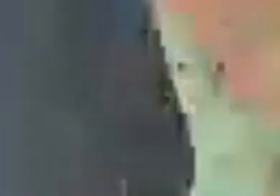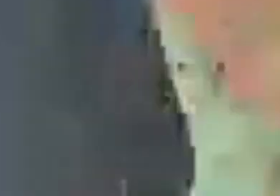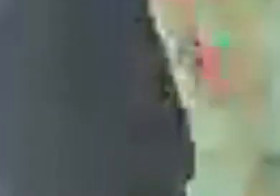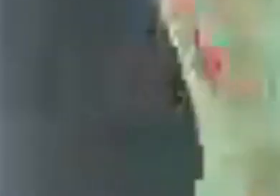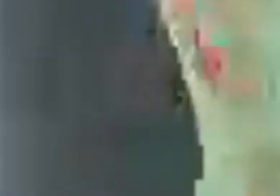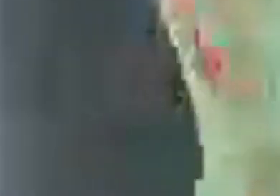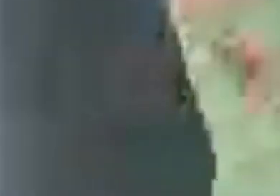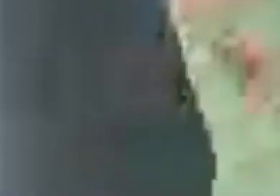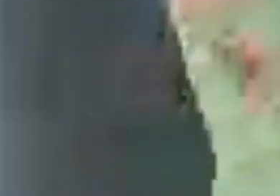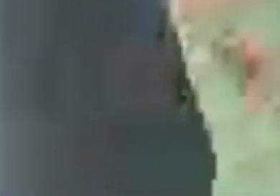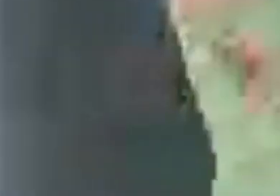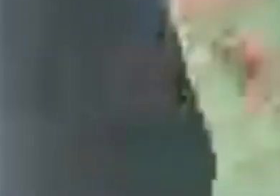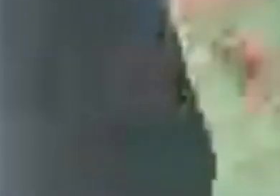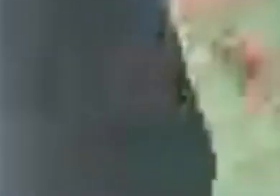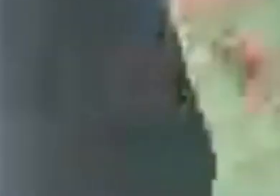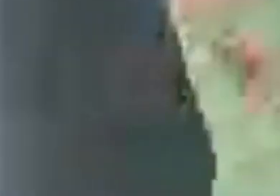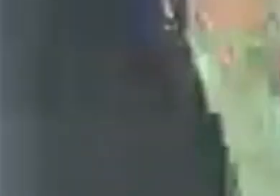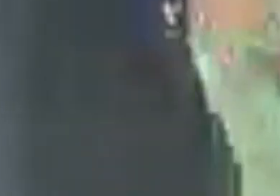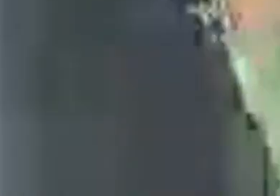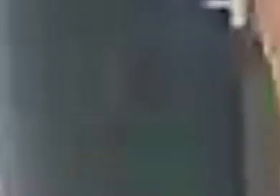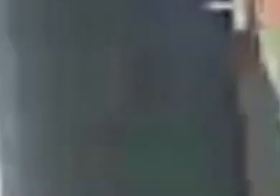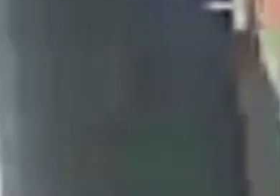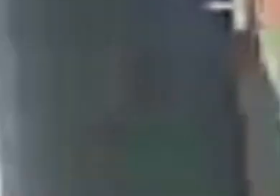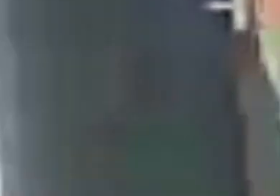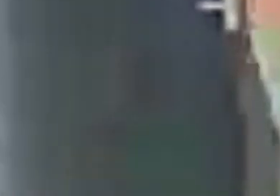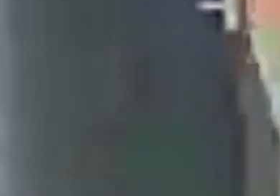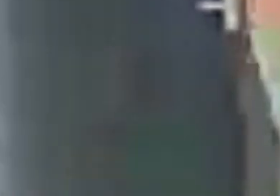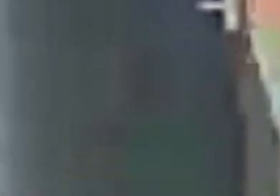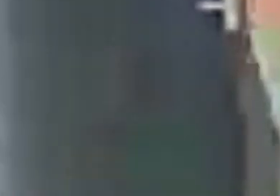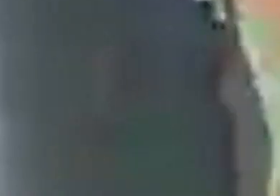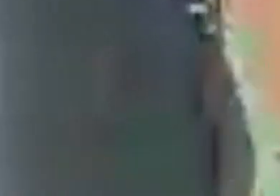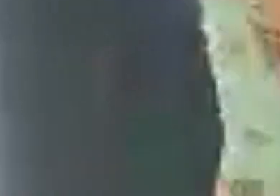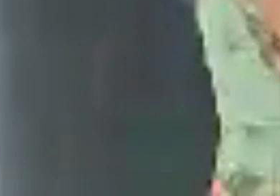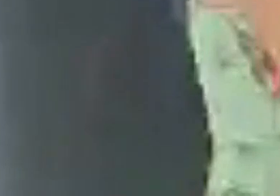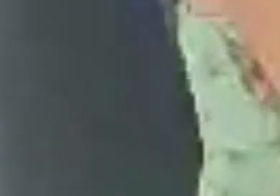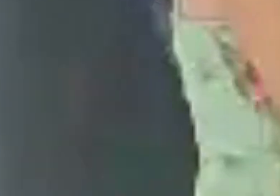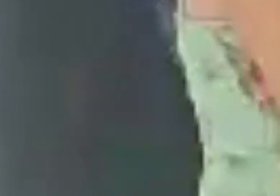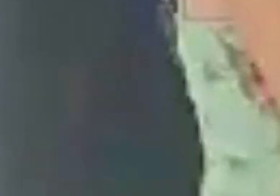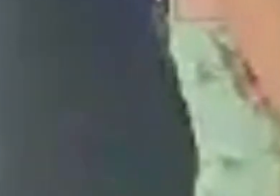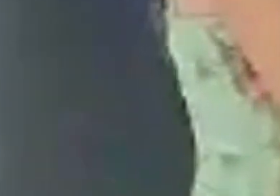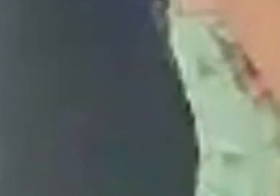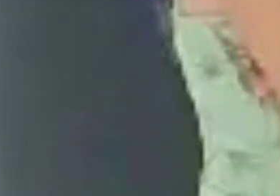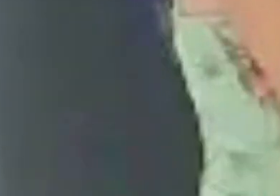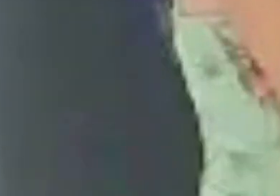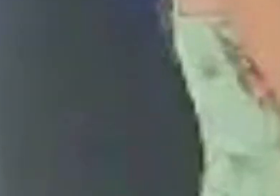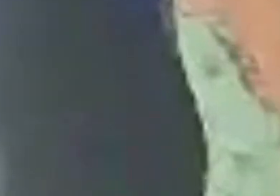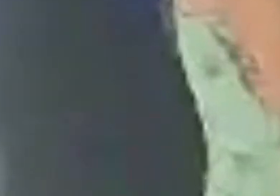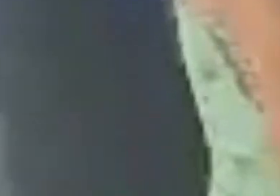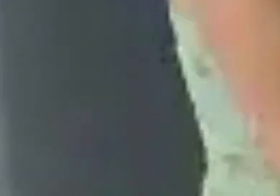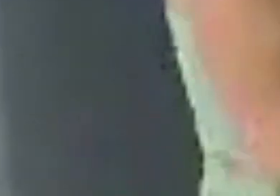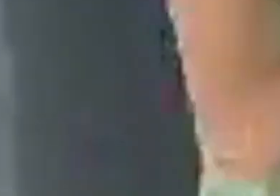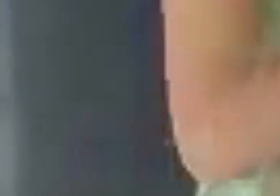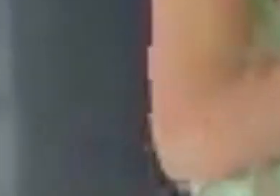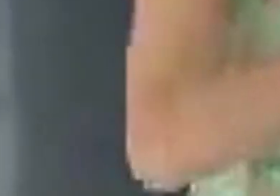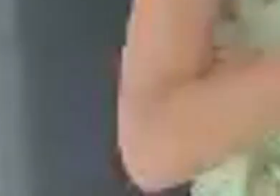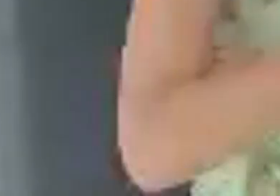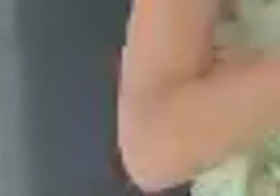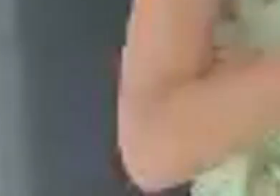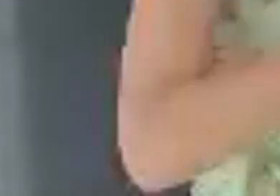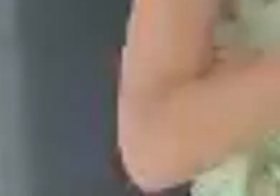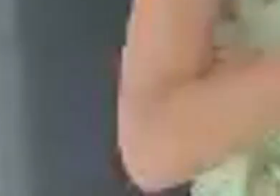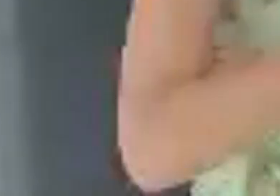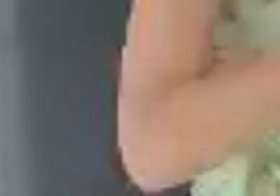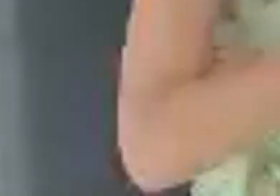não tô entendendo. Como assim? Como assim? Pode, deixa a mulher entrar, quer, rapaz. Libera a passagem da gatinha. Superior, meu Deus do céu. Como é